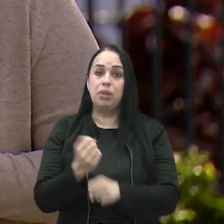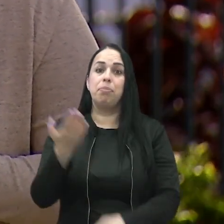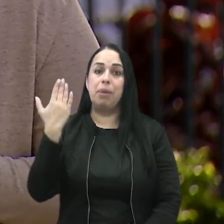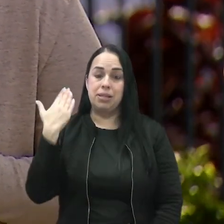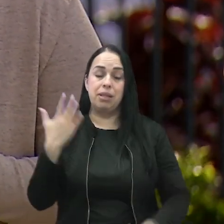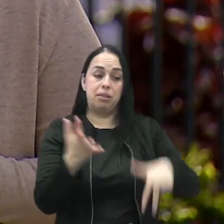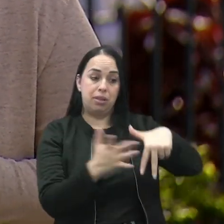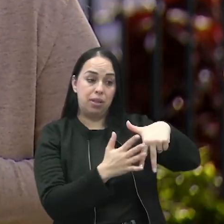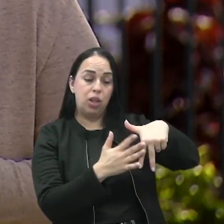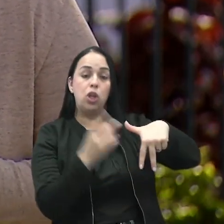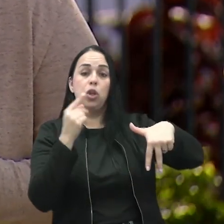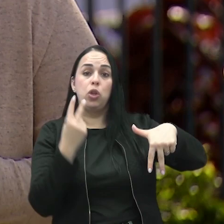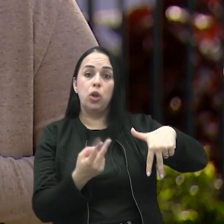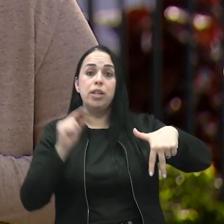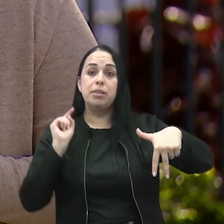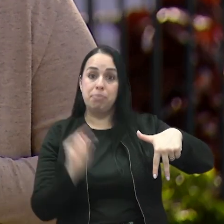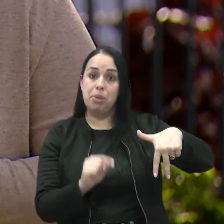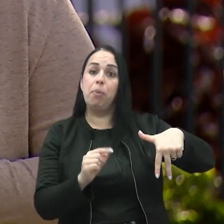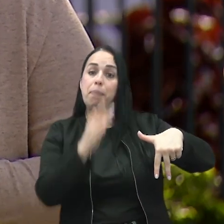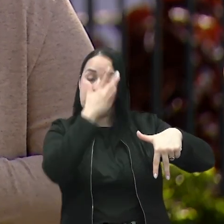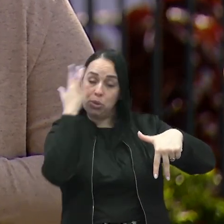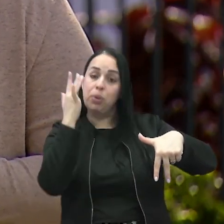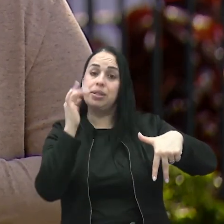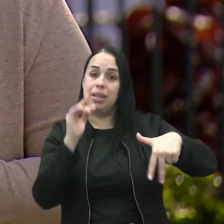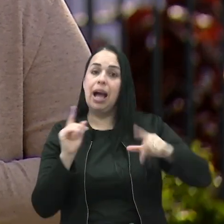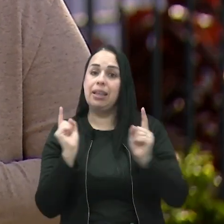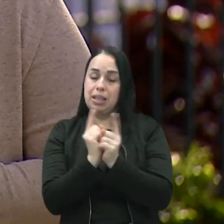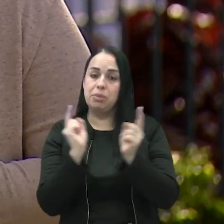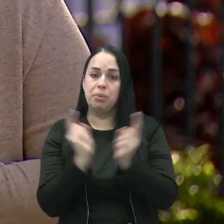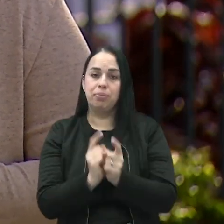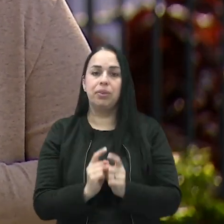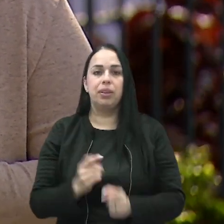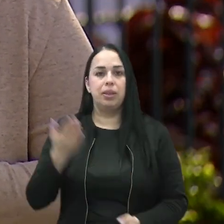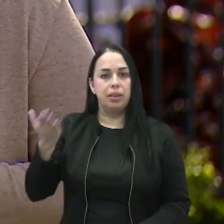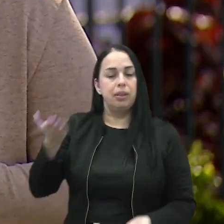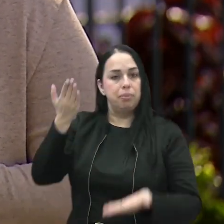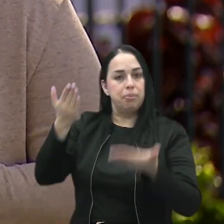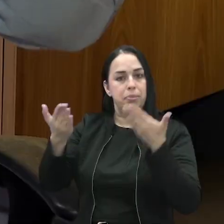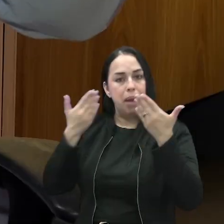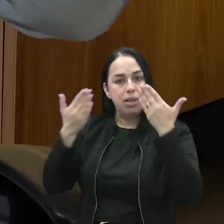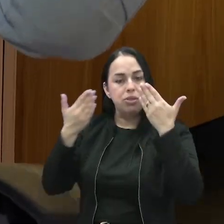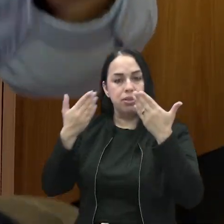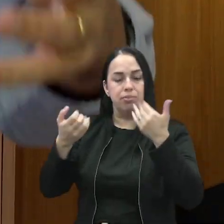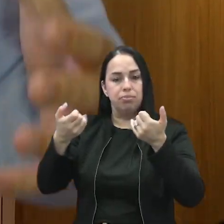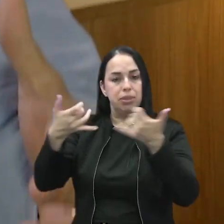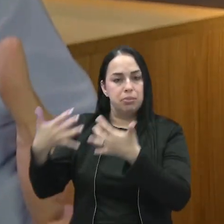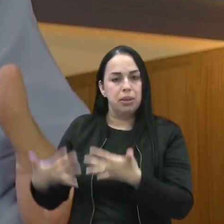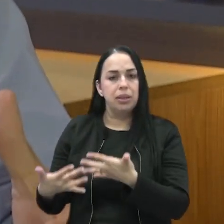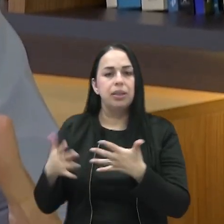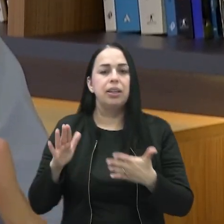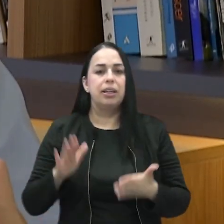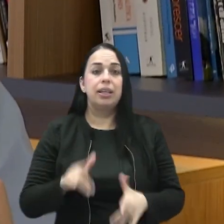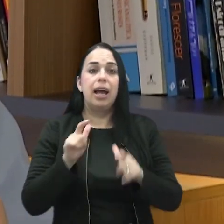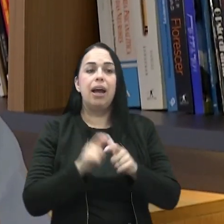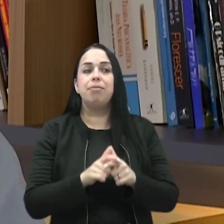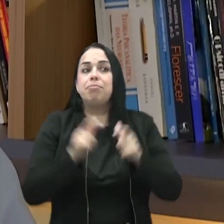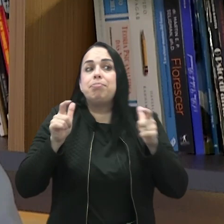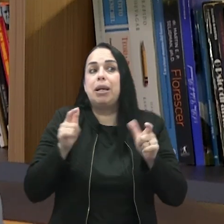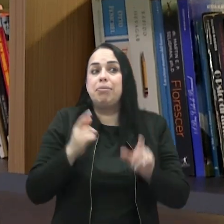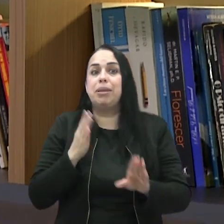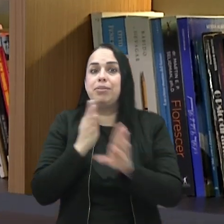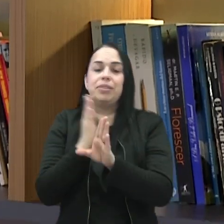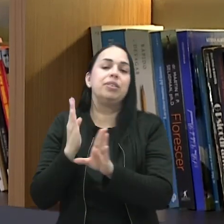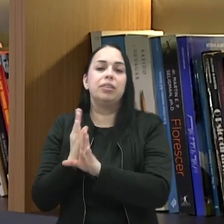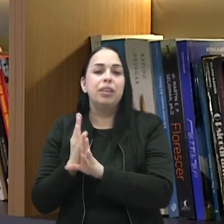passado, cerca de 2.000 pacientes foram atendidos mensalmente na rede pública de saúde. Esse psiquiatra explica que, na maioria das